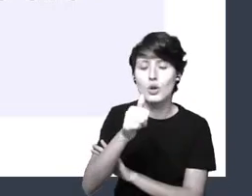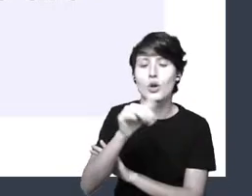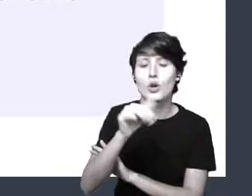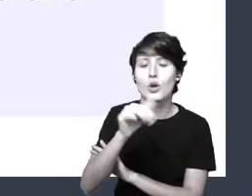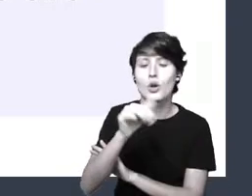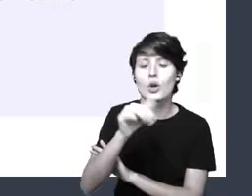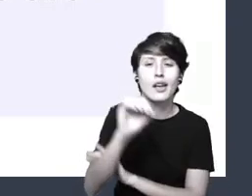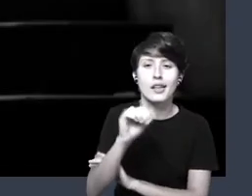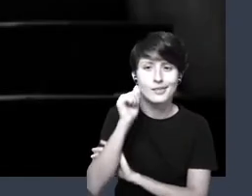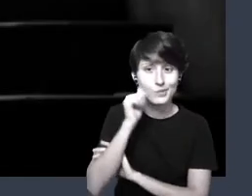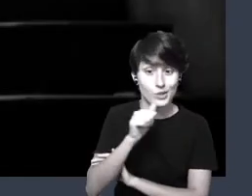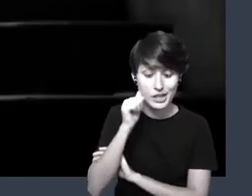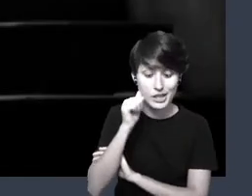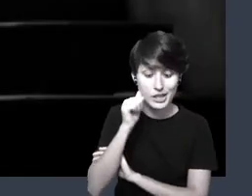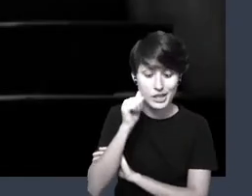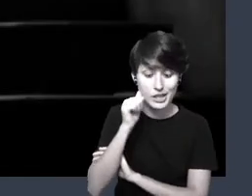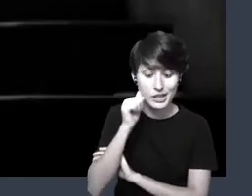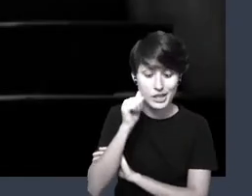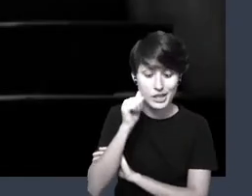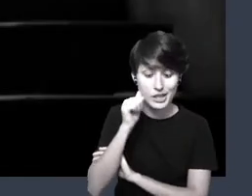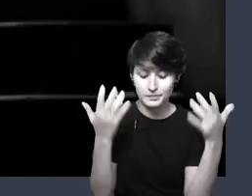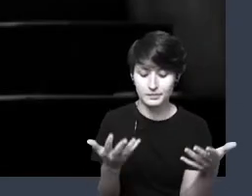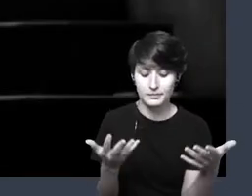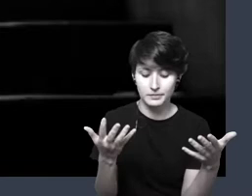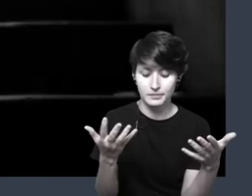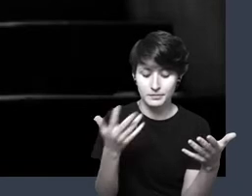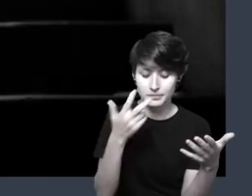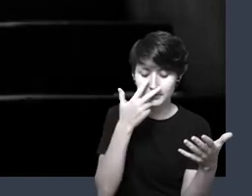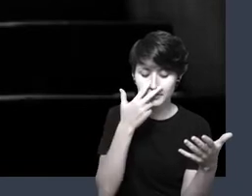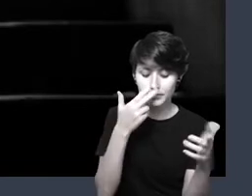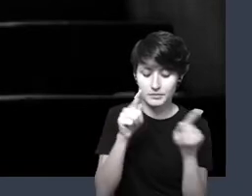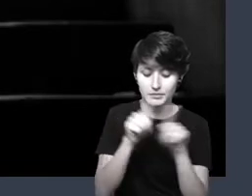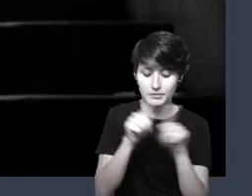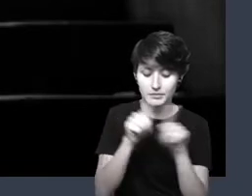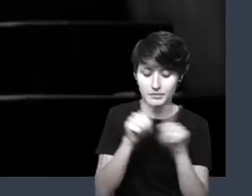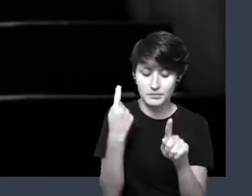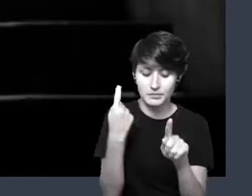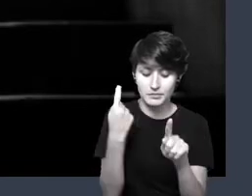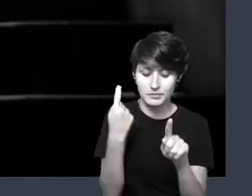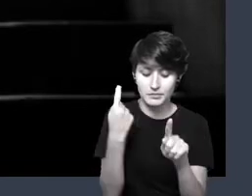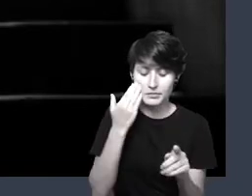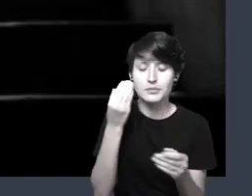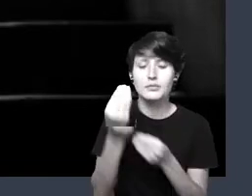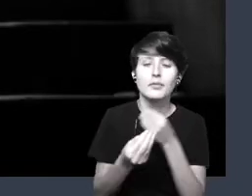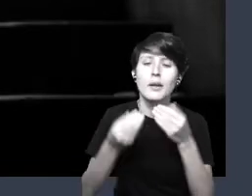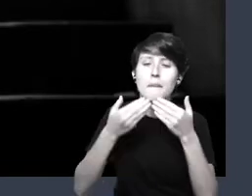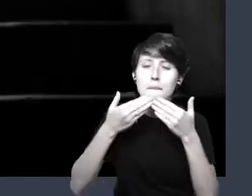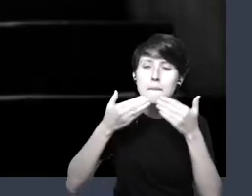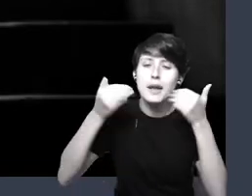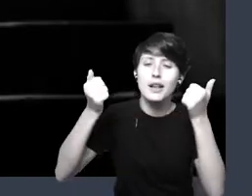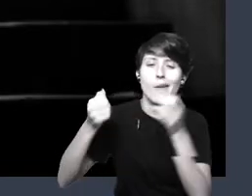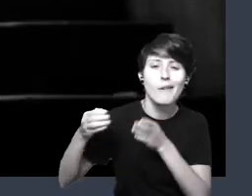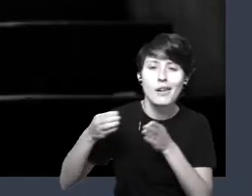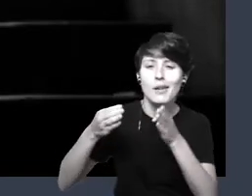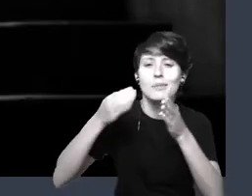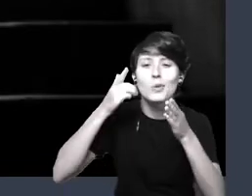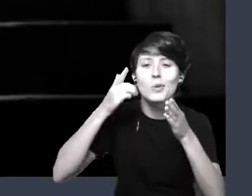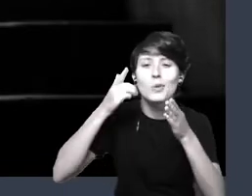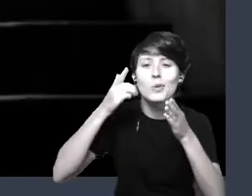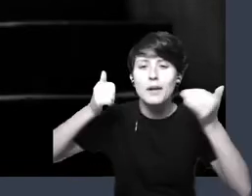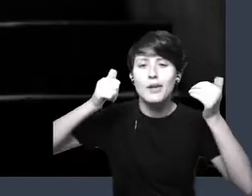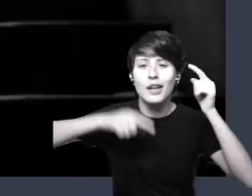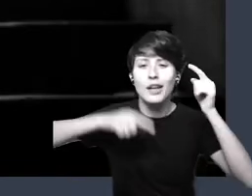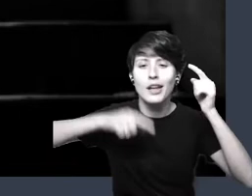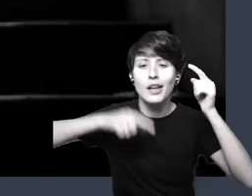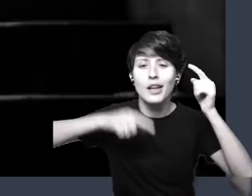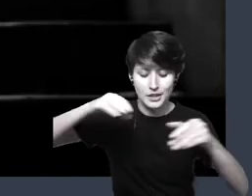mulheres. Então, como a gente sabe, a gente ainda tem um longo caminho para melhorar essa diversidade nessas áreas. E aí você se